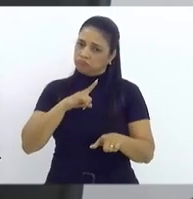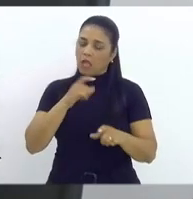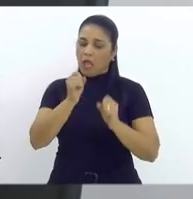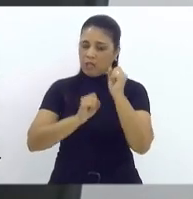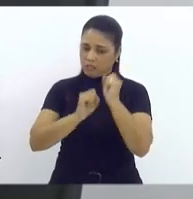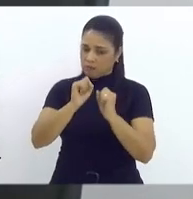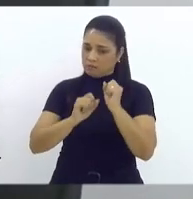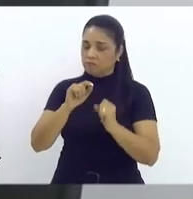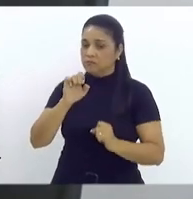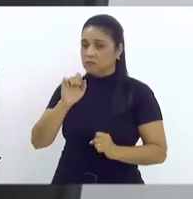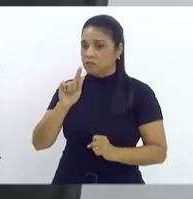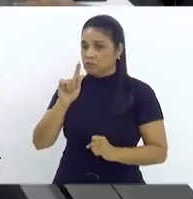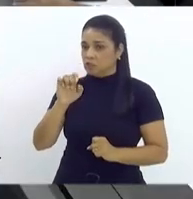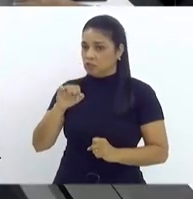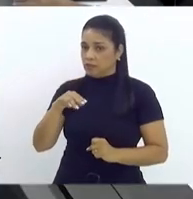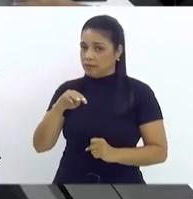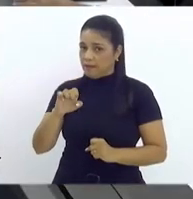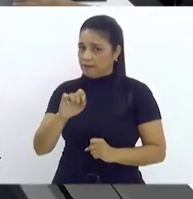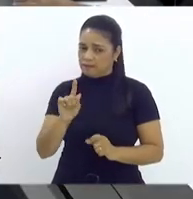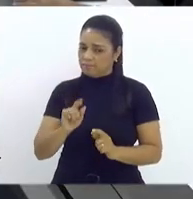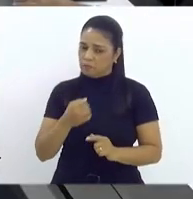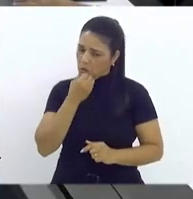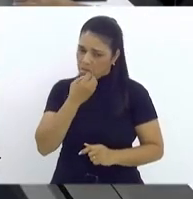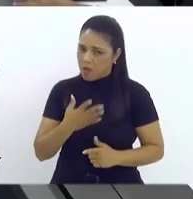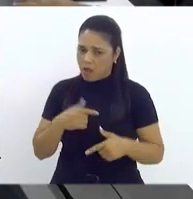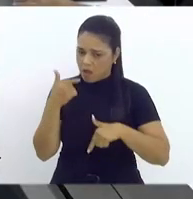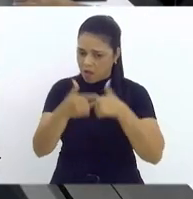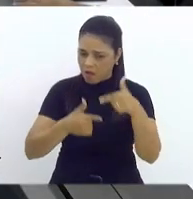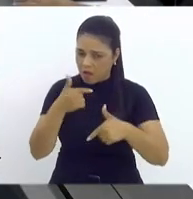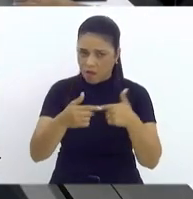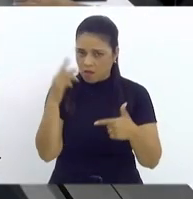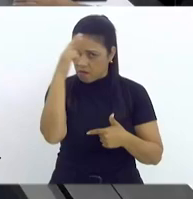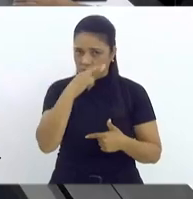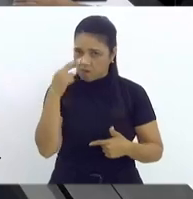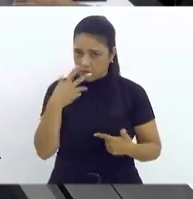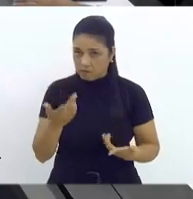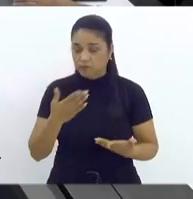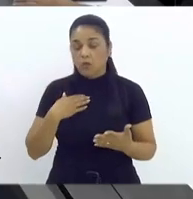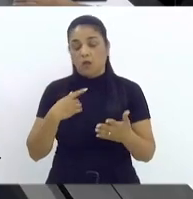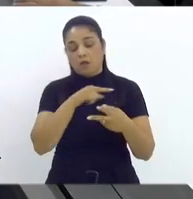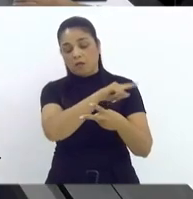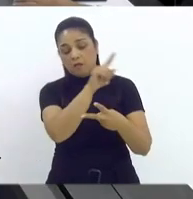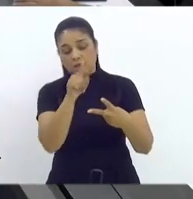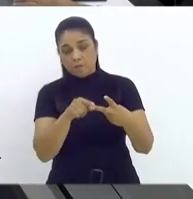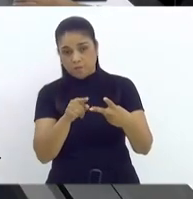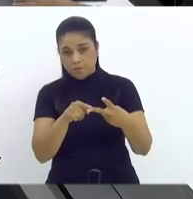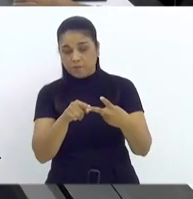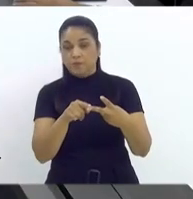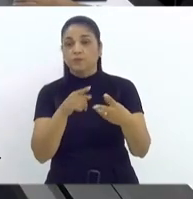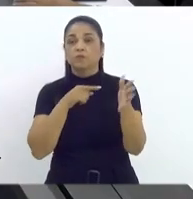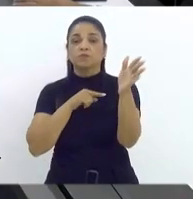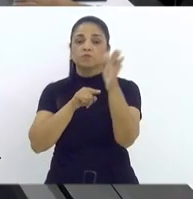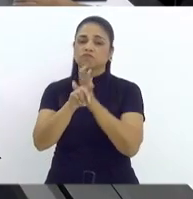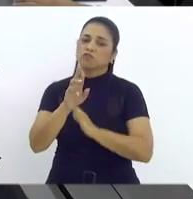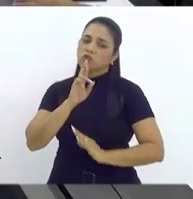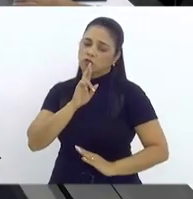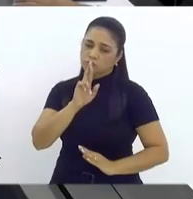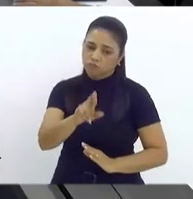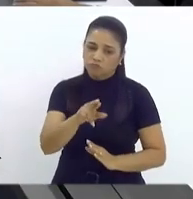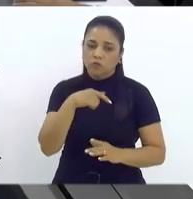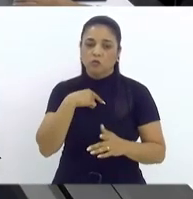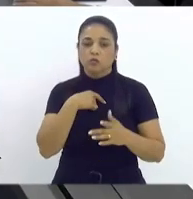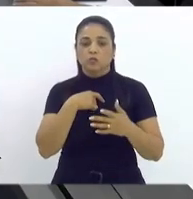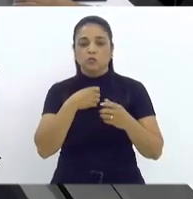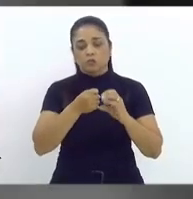filio à segunda hipótese. Bom, a outra pergunta já foi respondida, que era a questão dos critérios para definição da escolha de ampliação